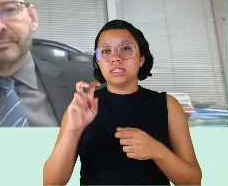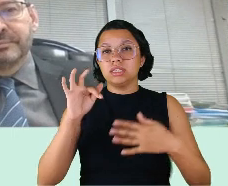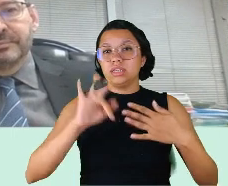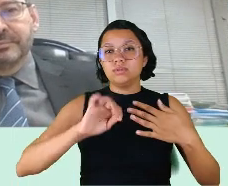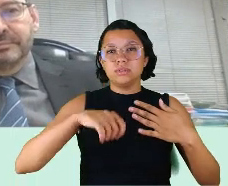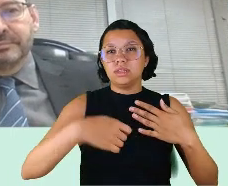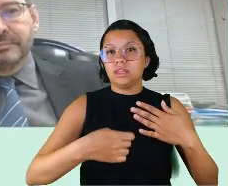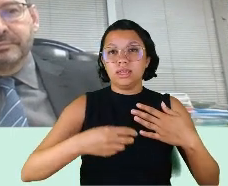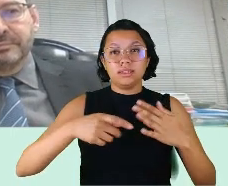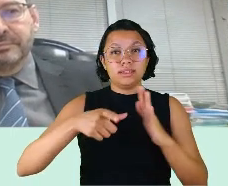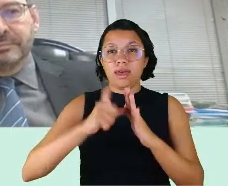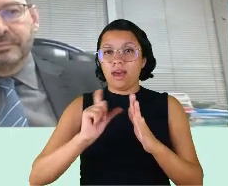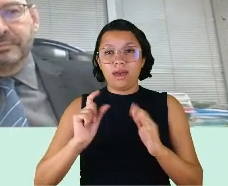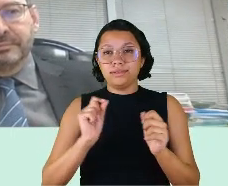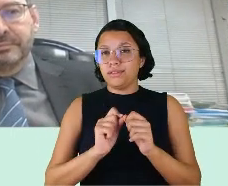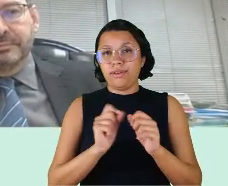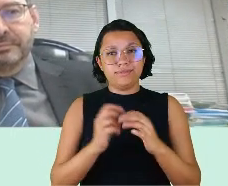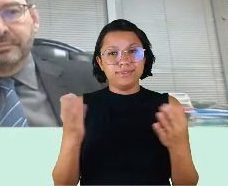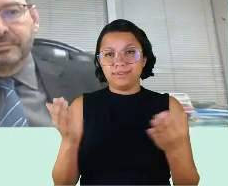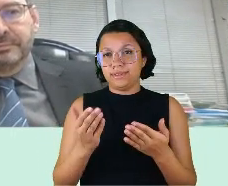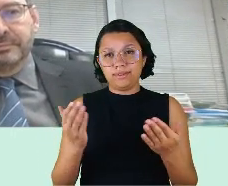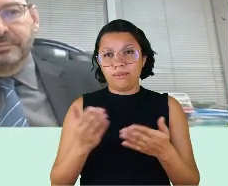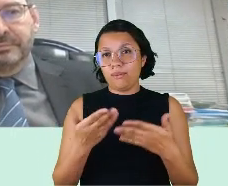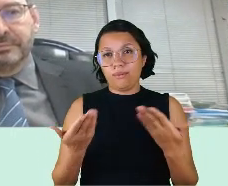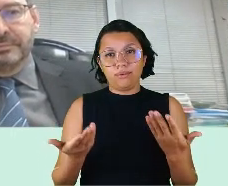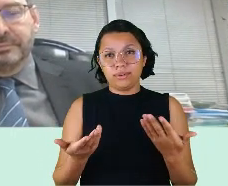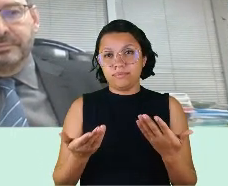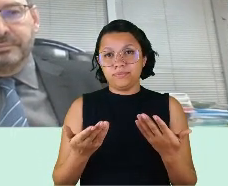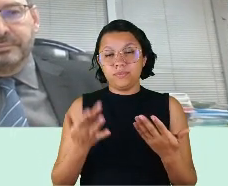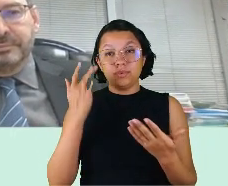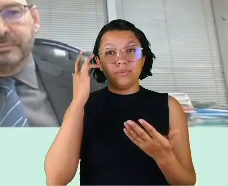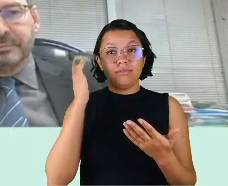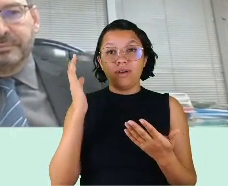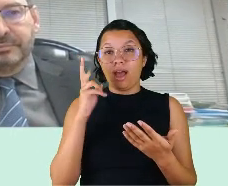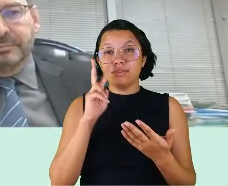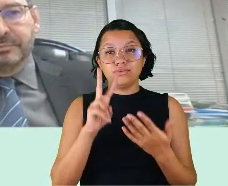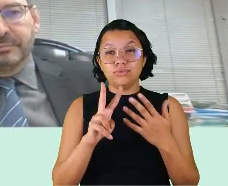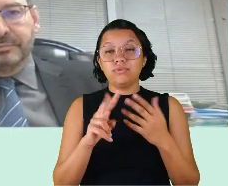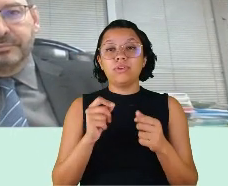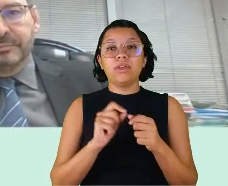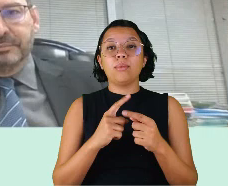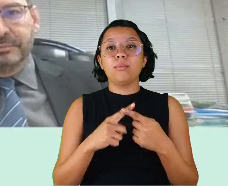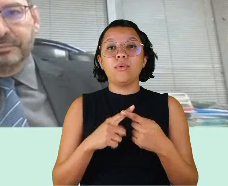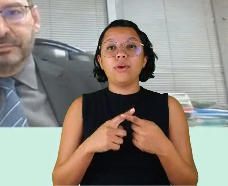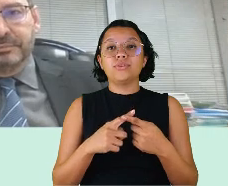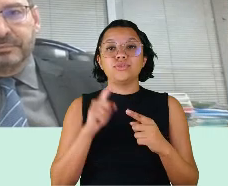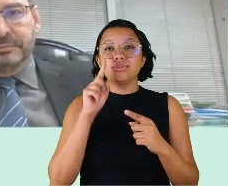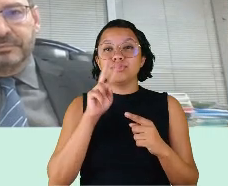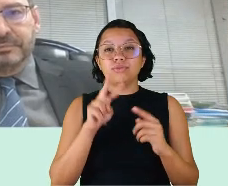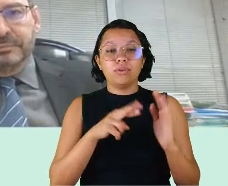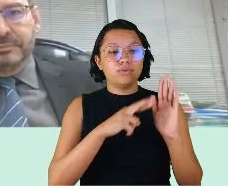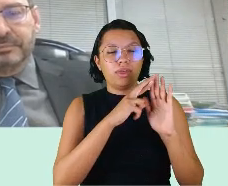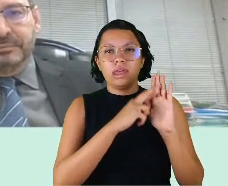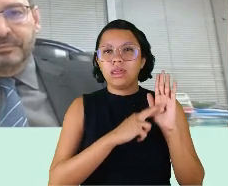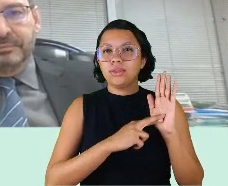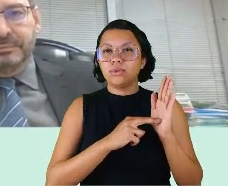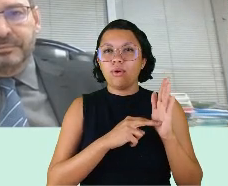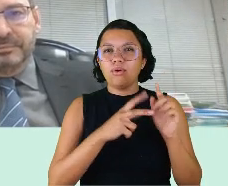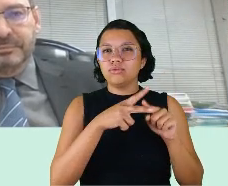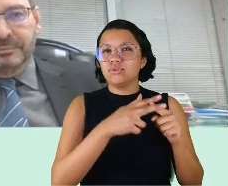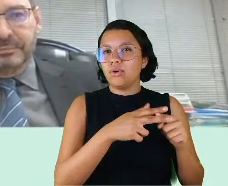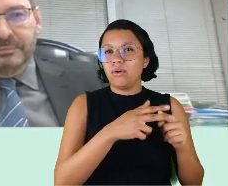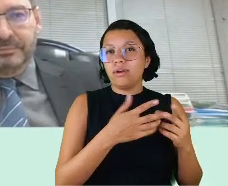vai fazer 5 agora. Certo? E isso é muito fácil de ver, porque a gente vê os relatórios de